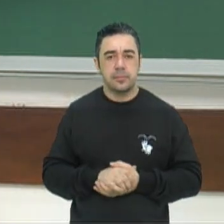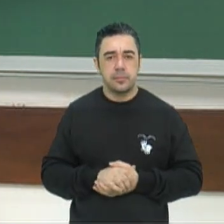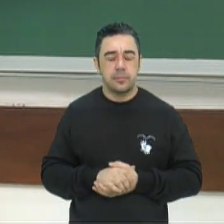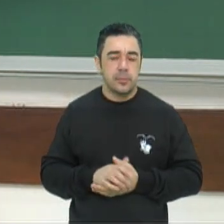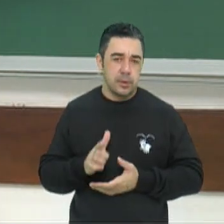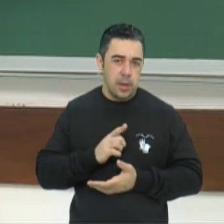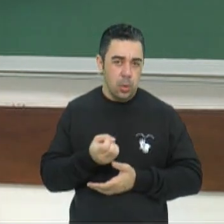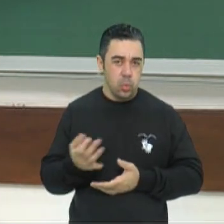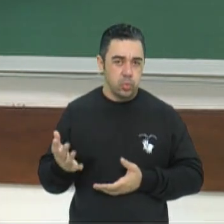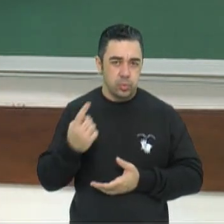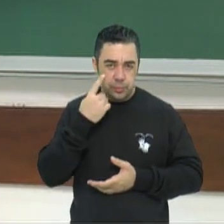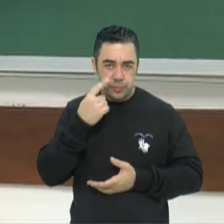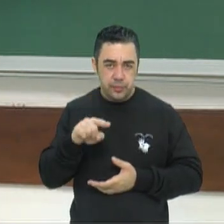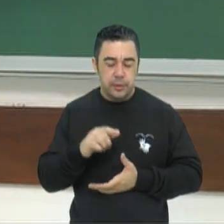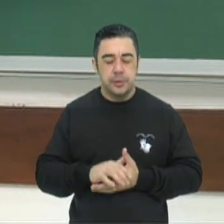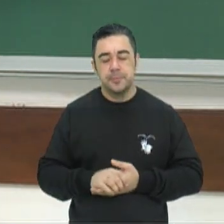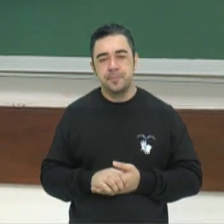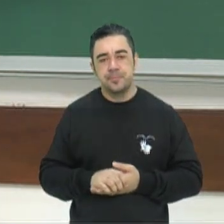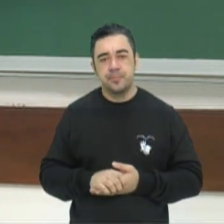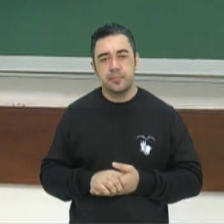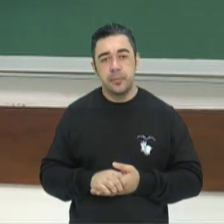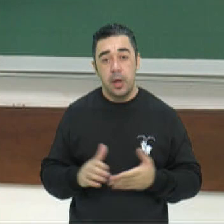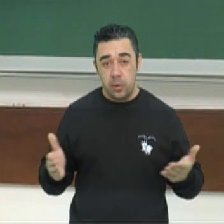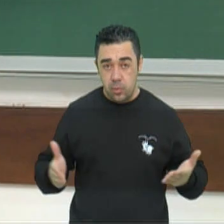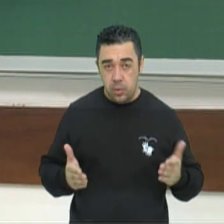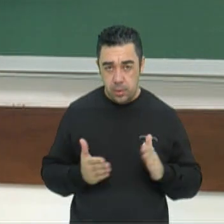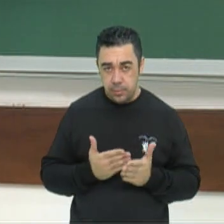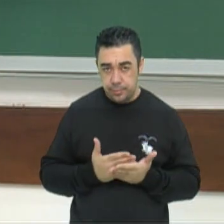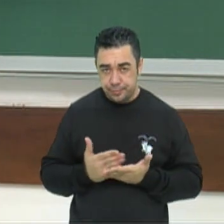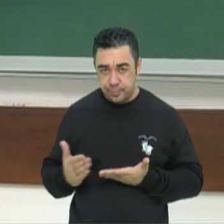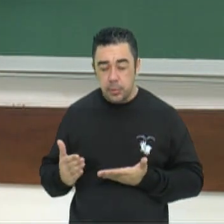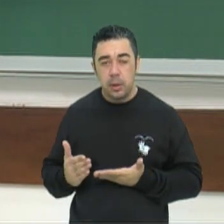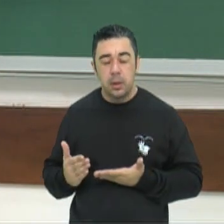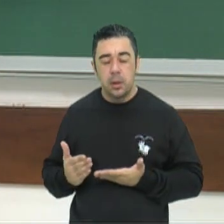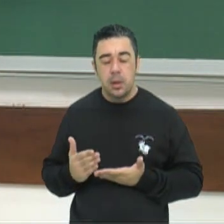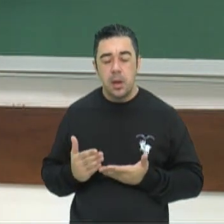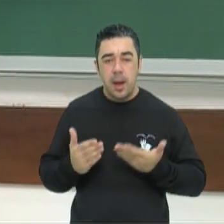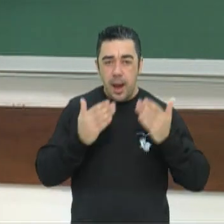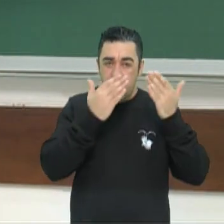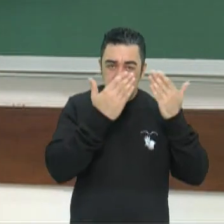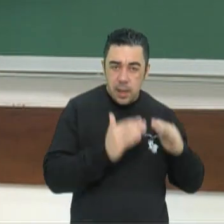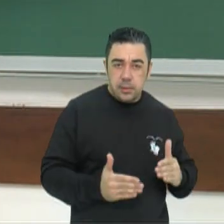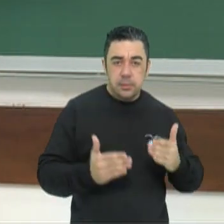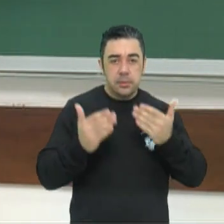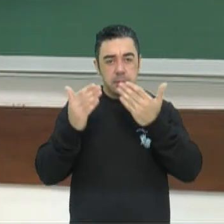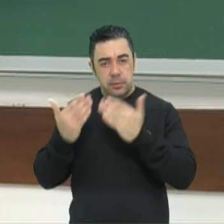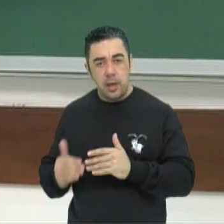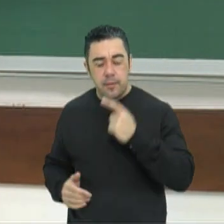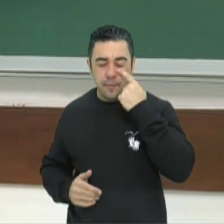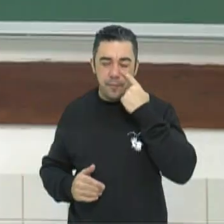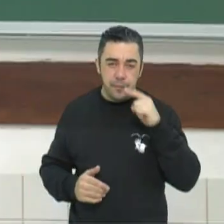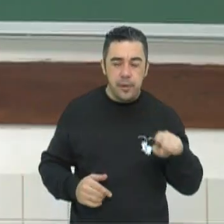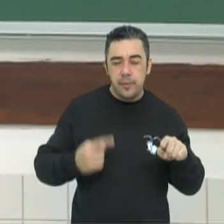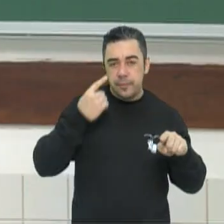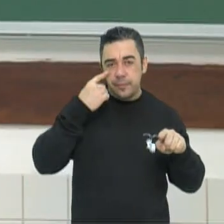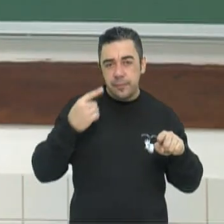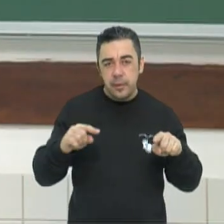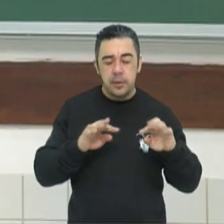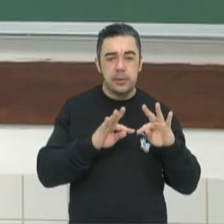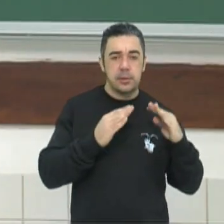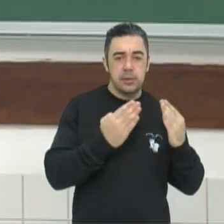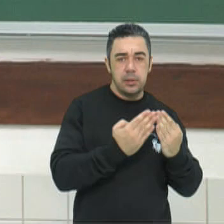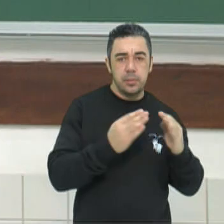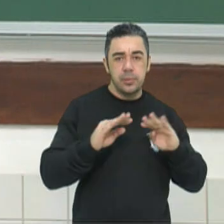destacando alguns aqui. Então, gente, nós vamos a partir de agora analisar alguma dessas tribos indígenas, bem como as suas